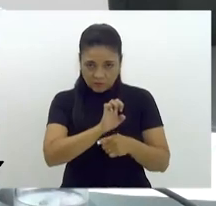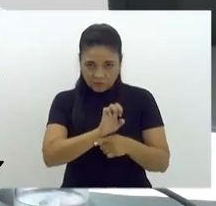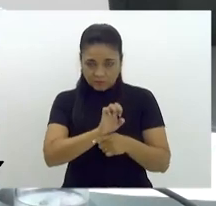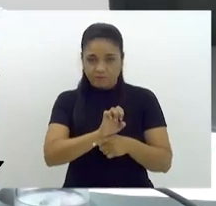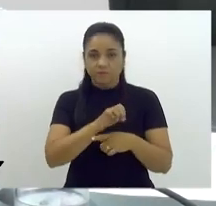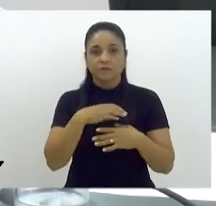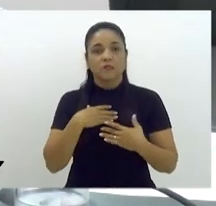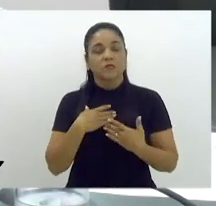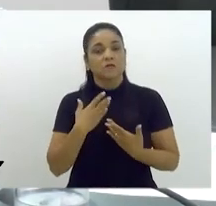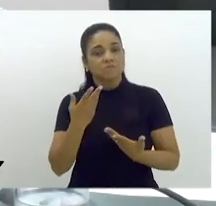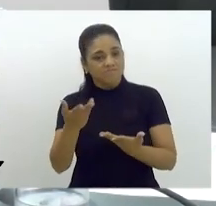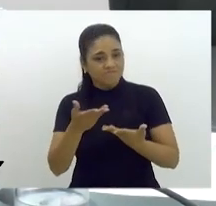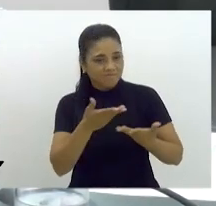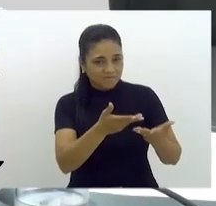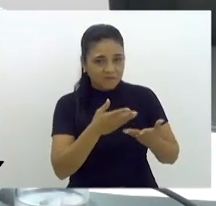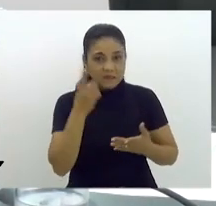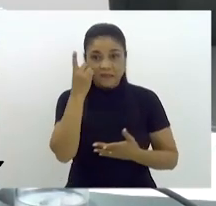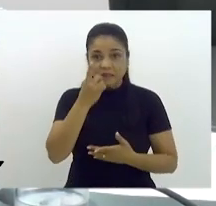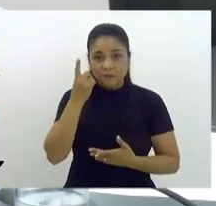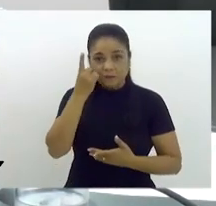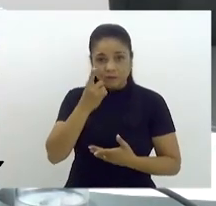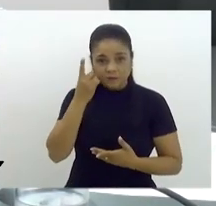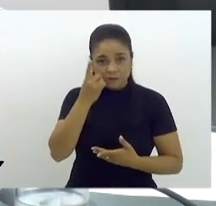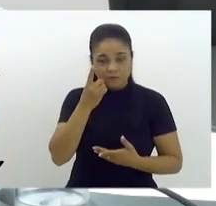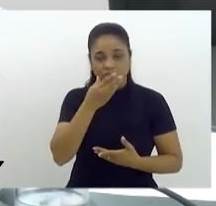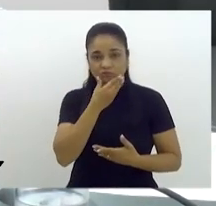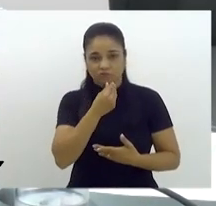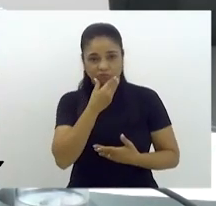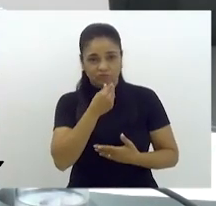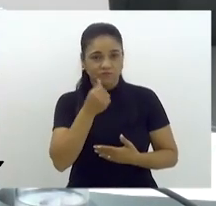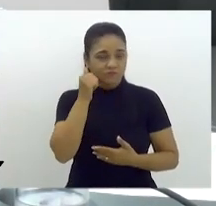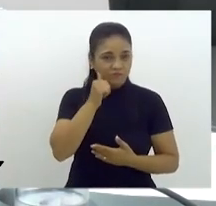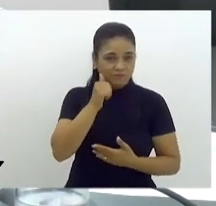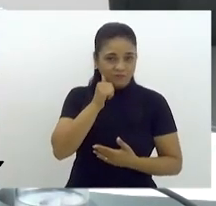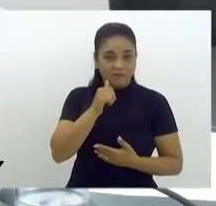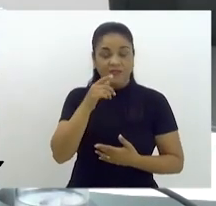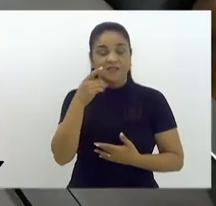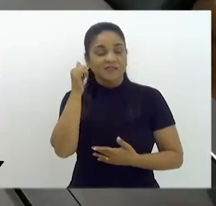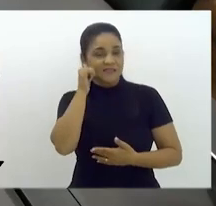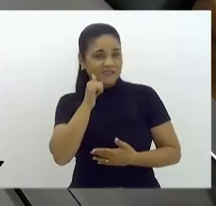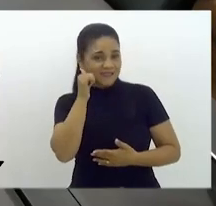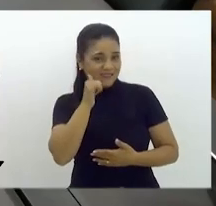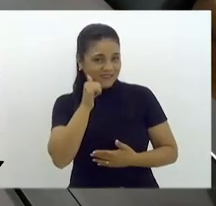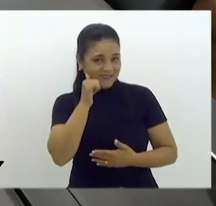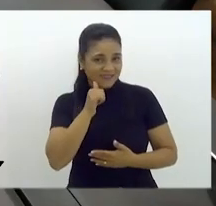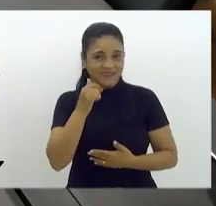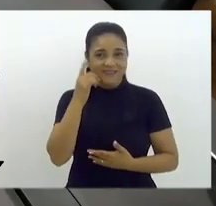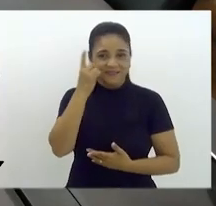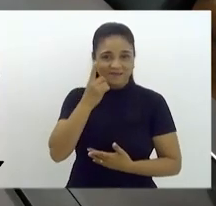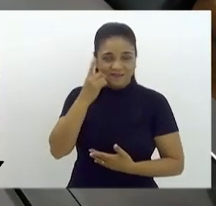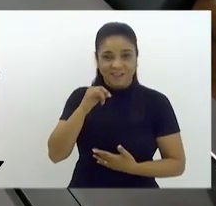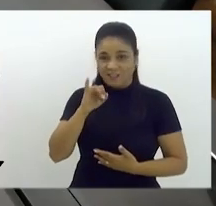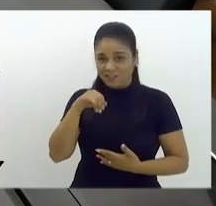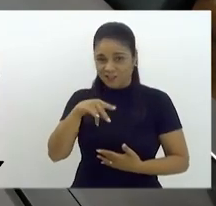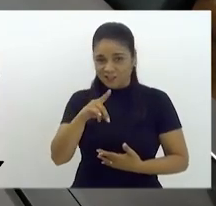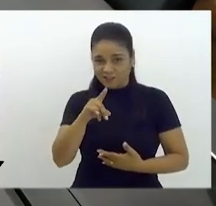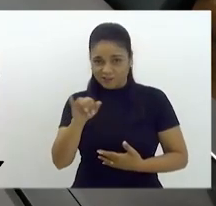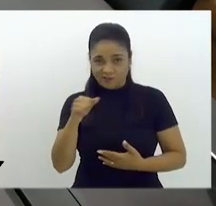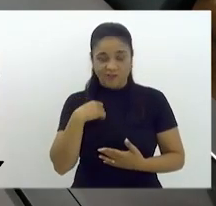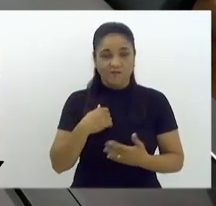dos Senhores deputados deputada Interlago Nossa vice-presidente deputada